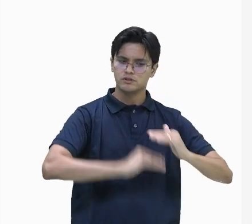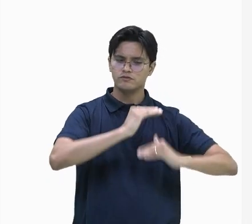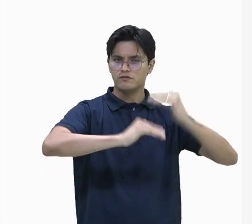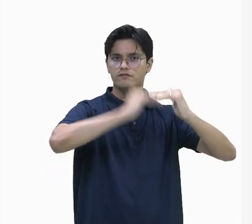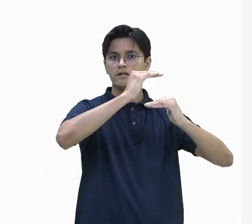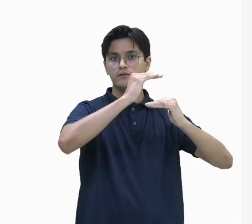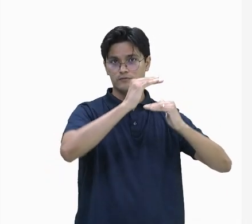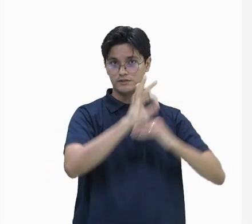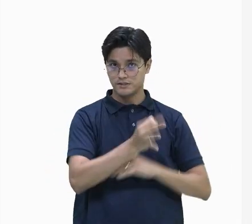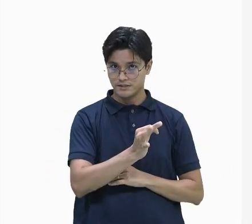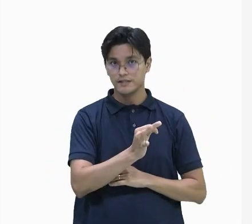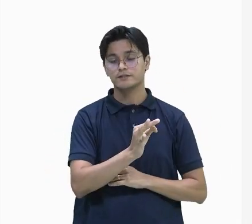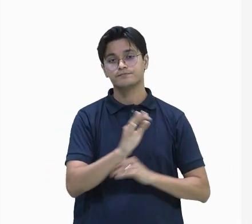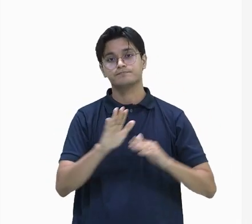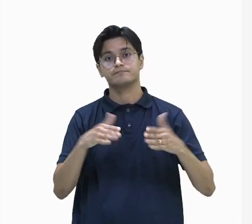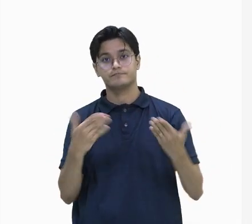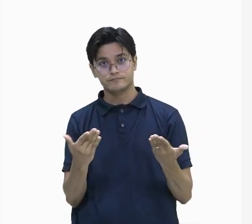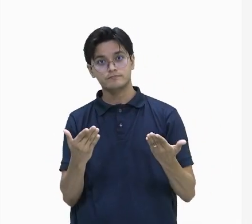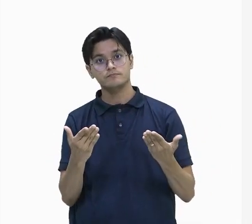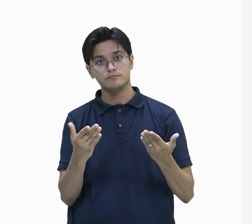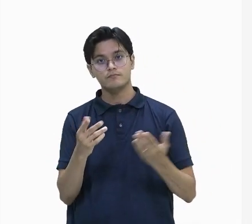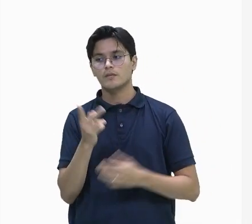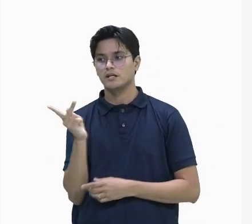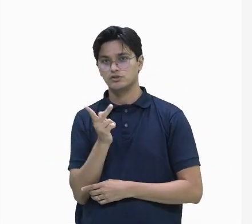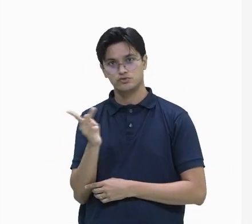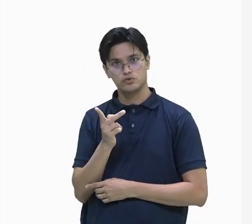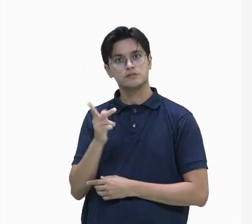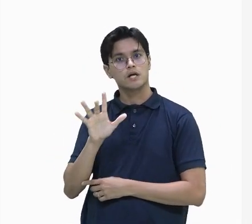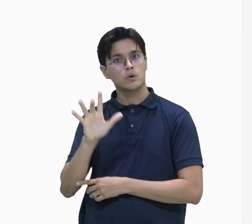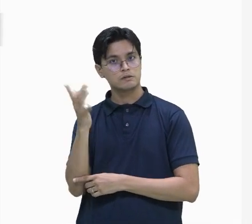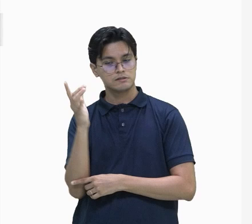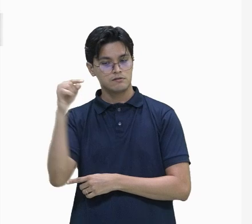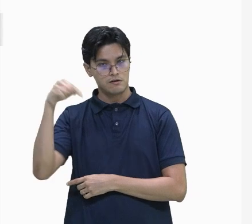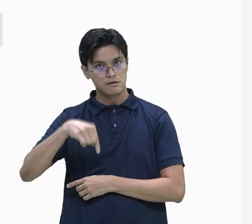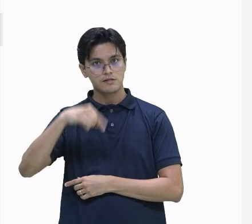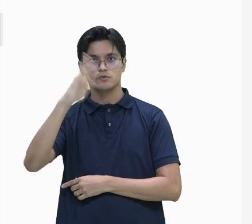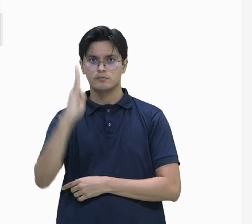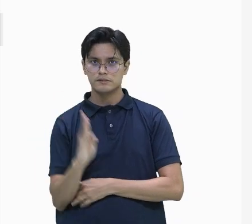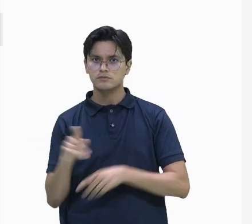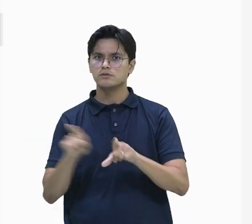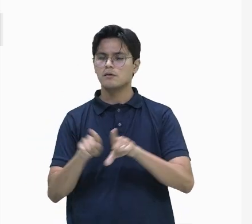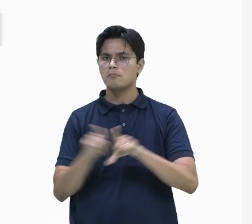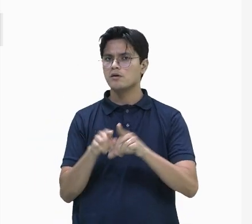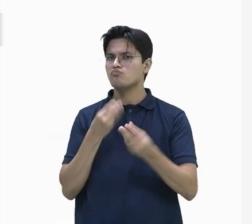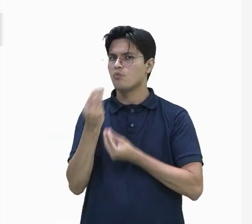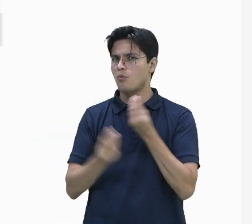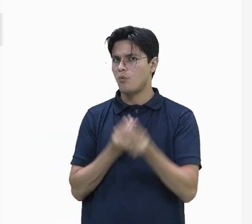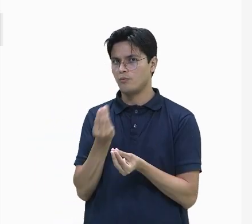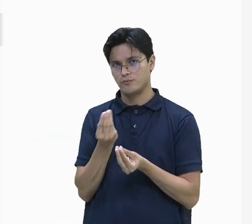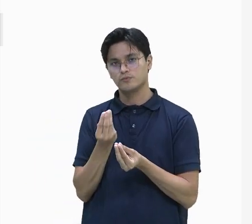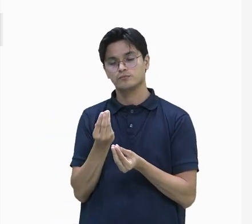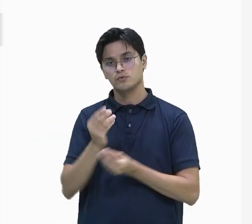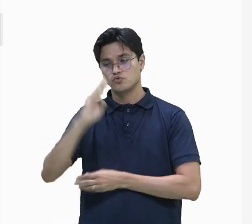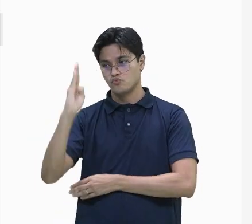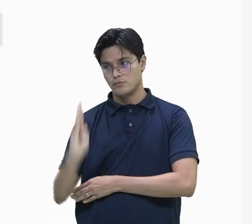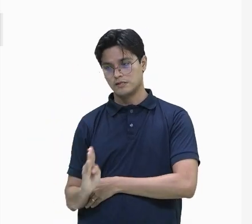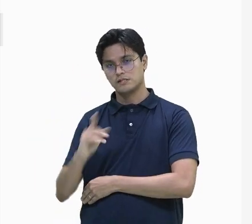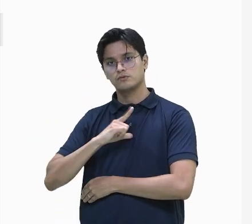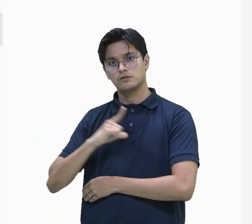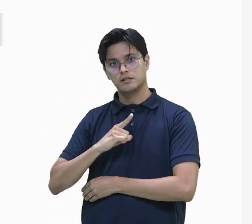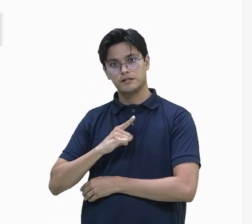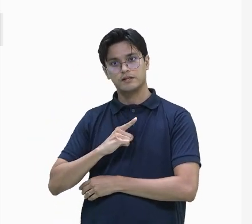nosso Brasil, certo? Então, como é que fica, professor, os climas no Brasil? Vamos lá. O Brasil possui uma